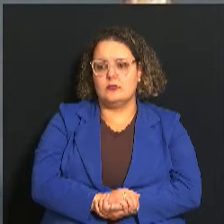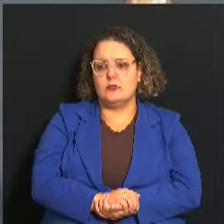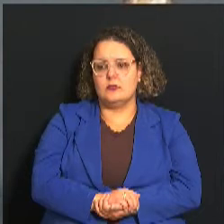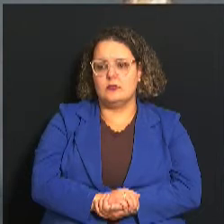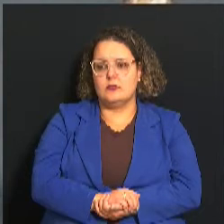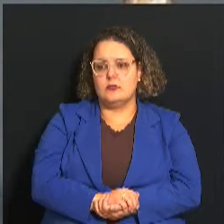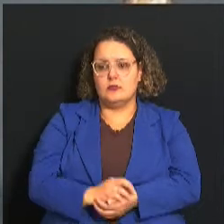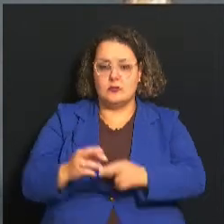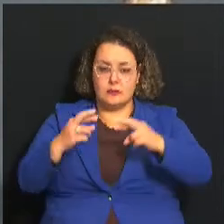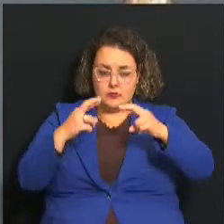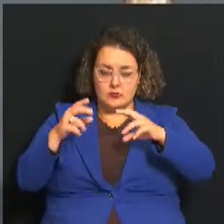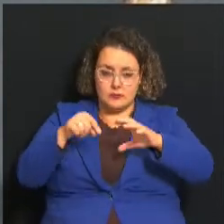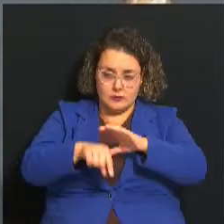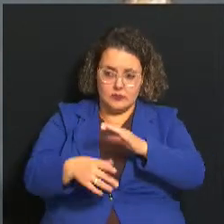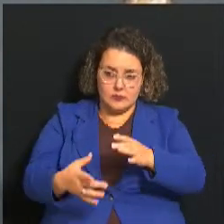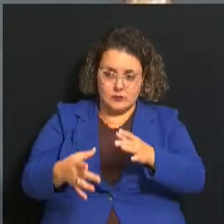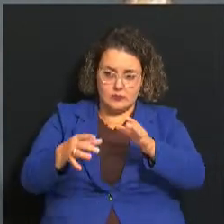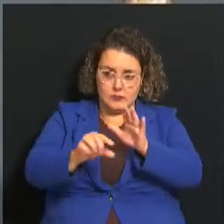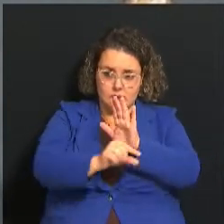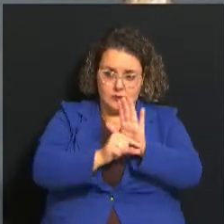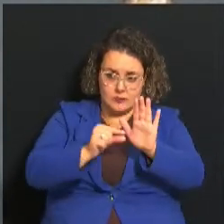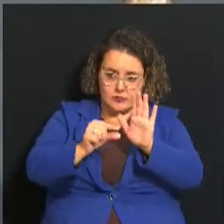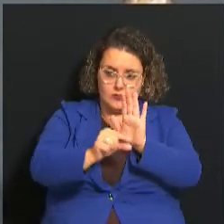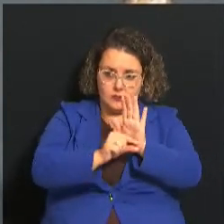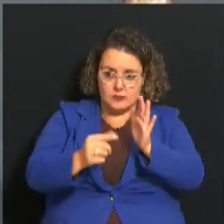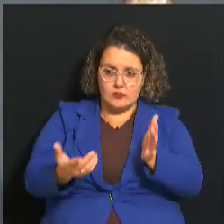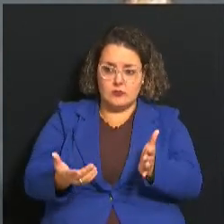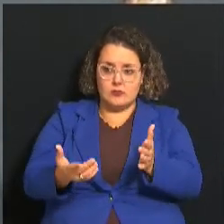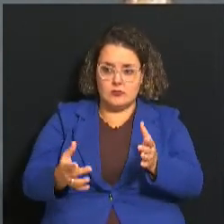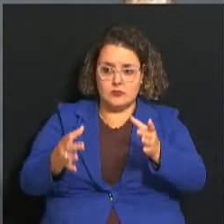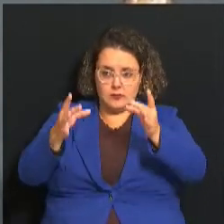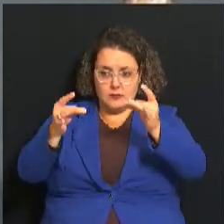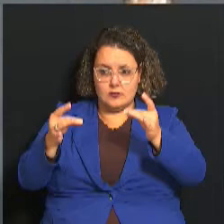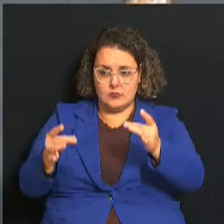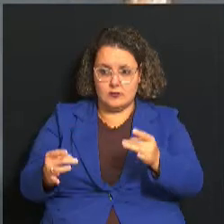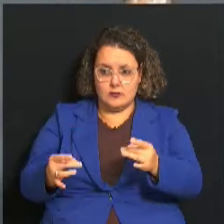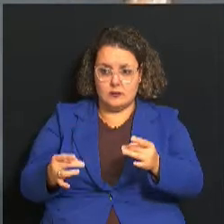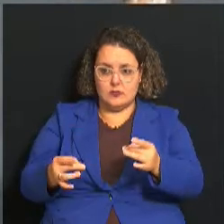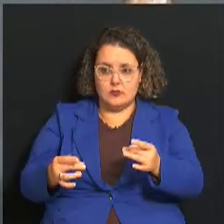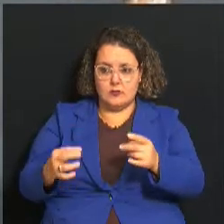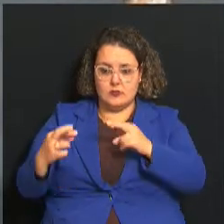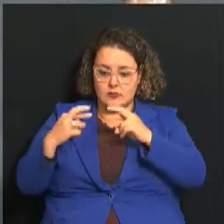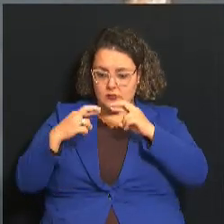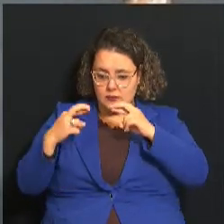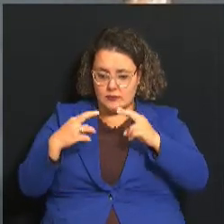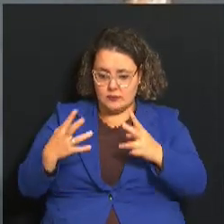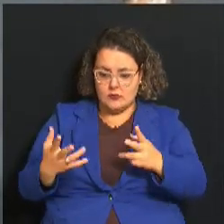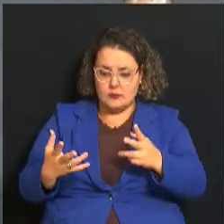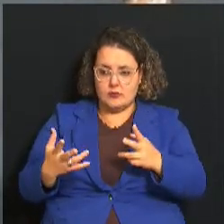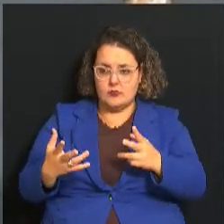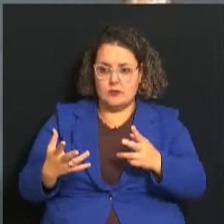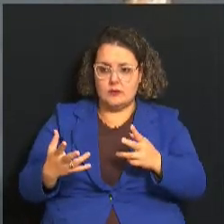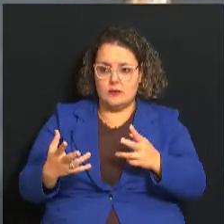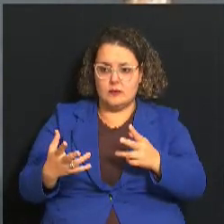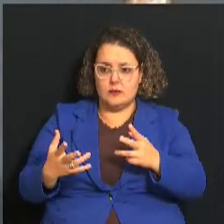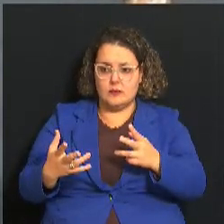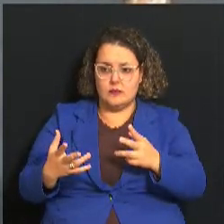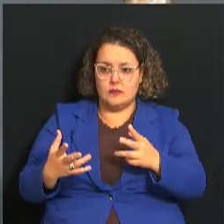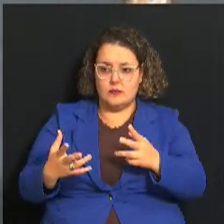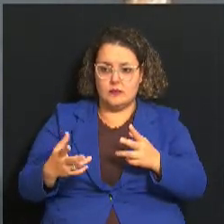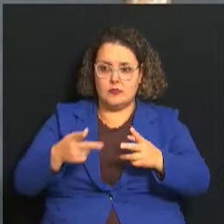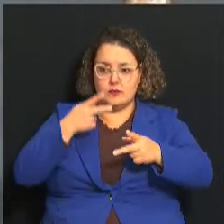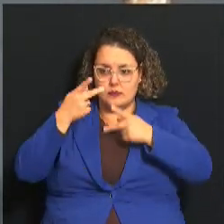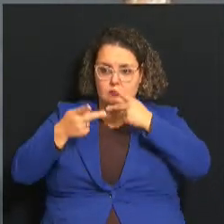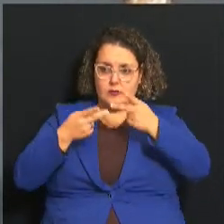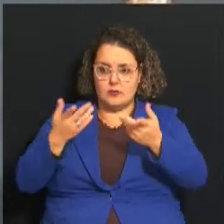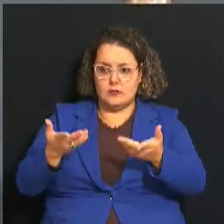analisar profundamente essa minuta, né? São algumas coisas que eu observei e que estou falando sobre o